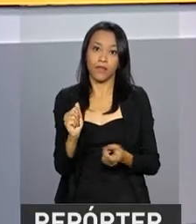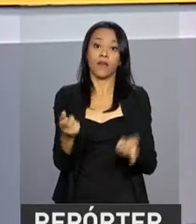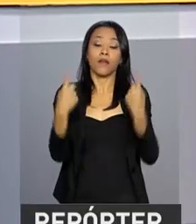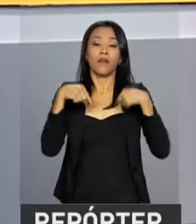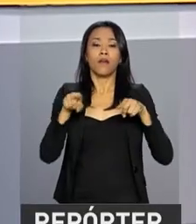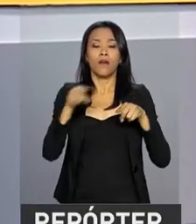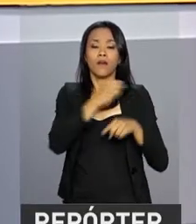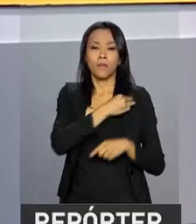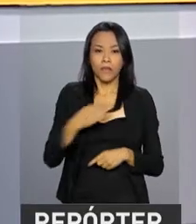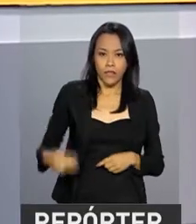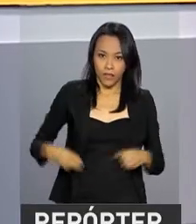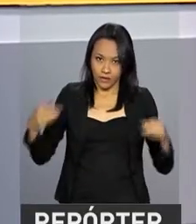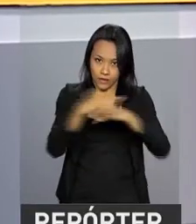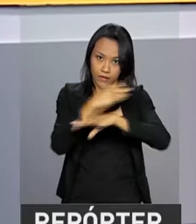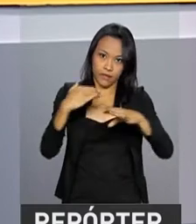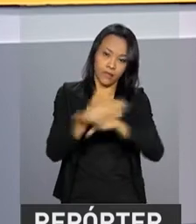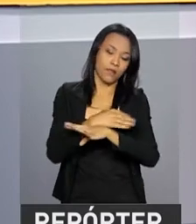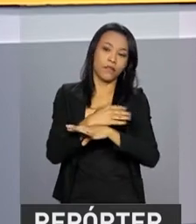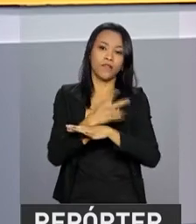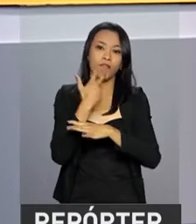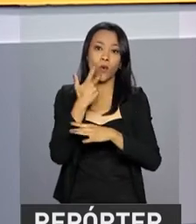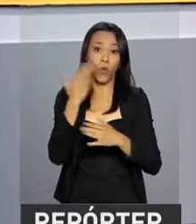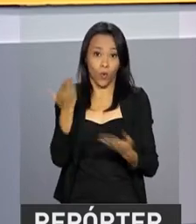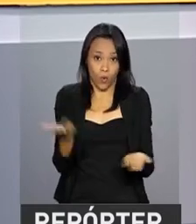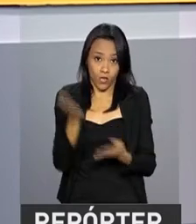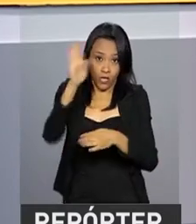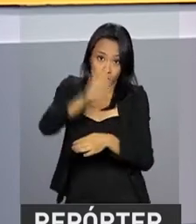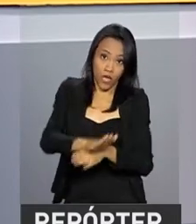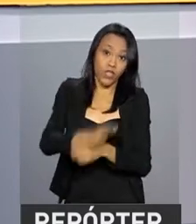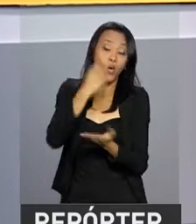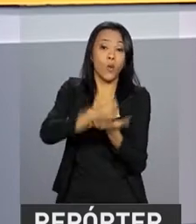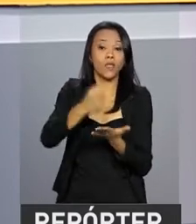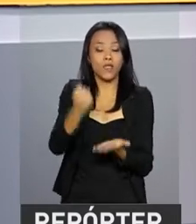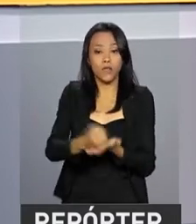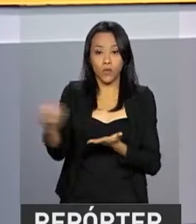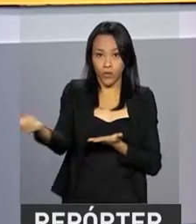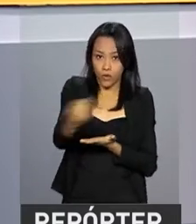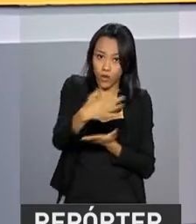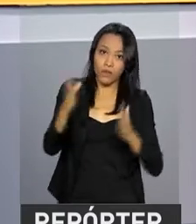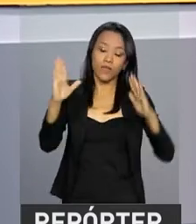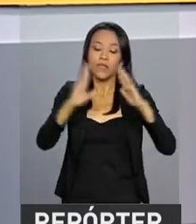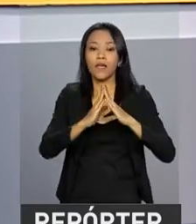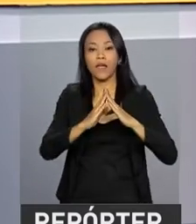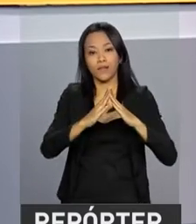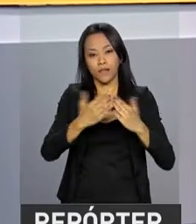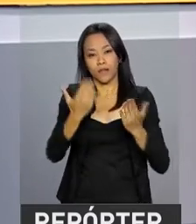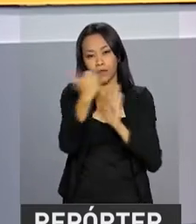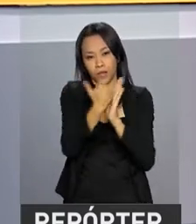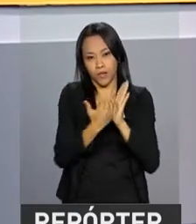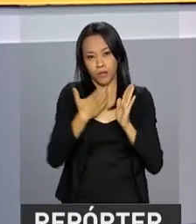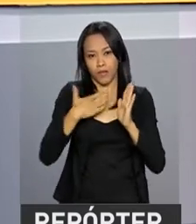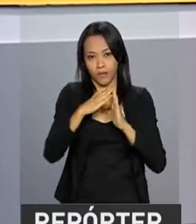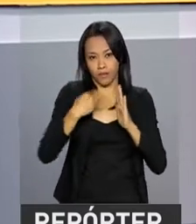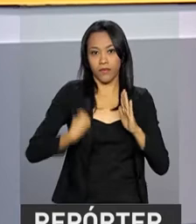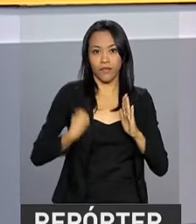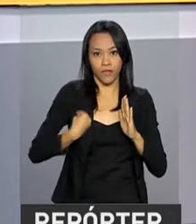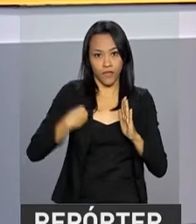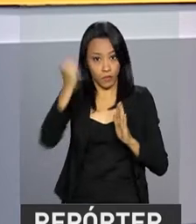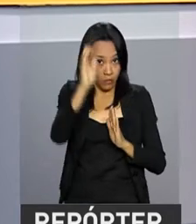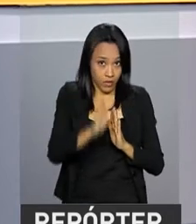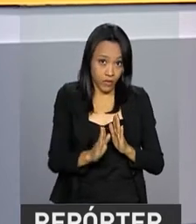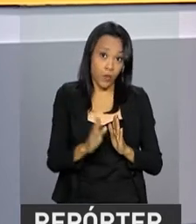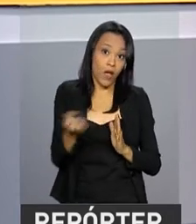Cidades, Bruno Araújo, anuncia hoje à tarde a contratação de novas unidades habitacionais do Minha Casa Minha Vida em todo o país. As